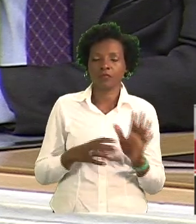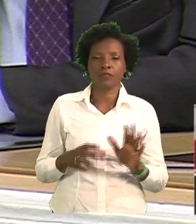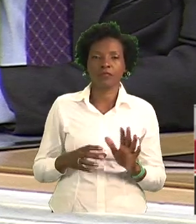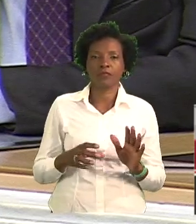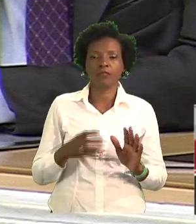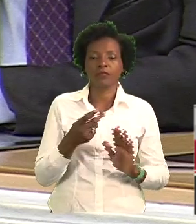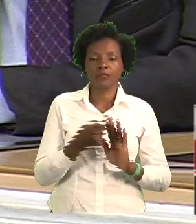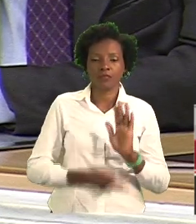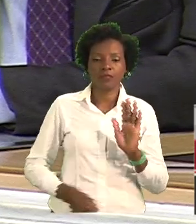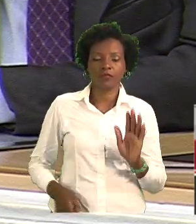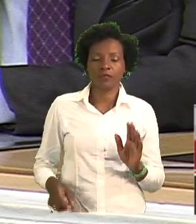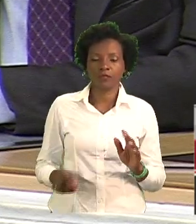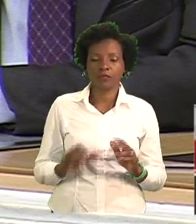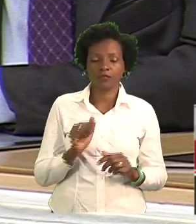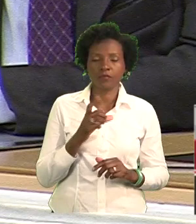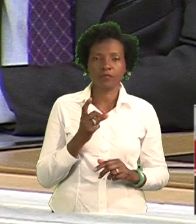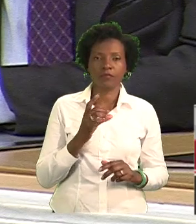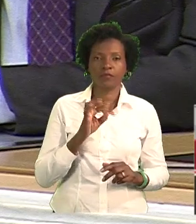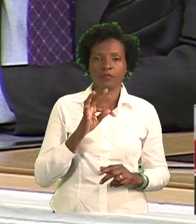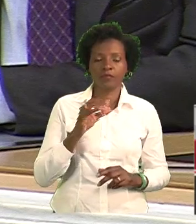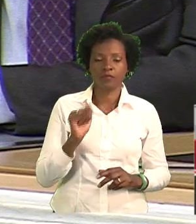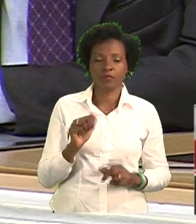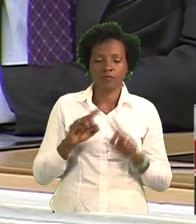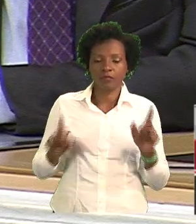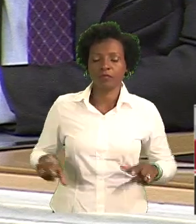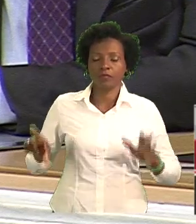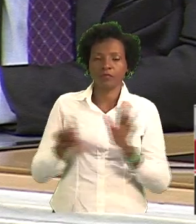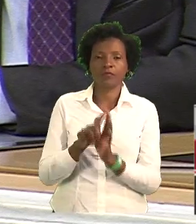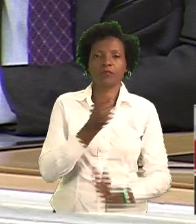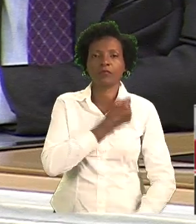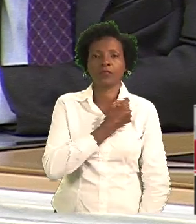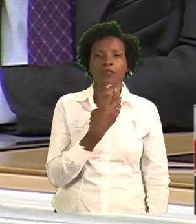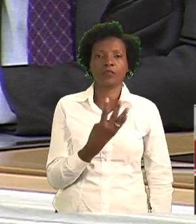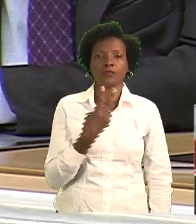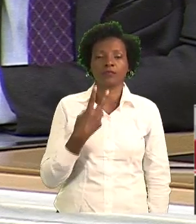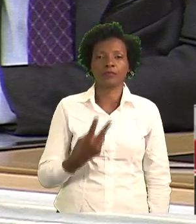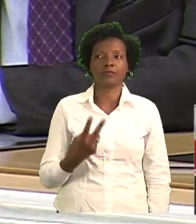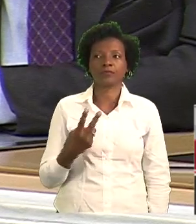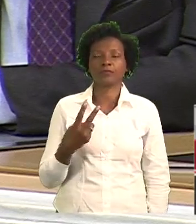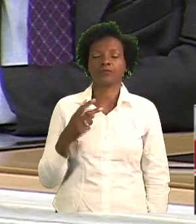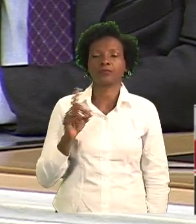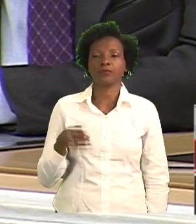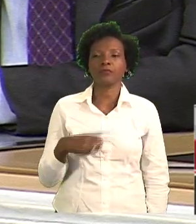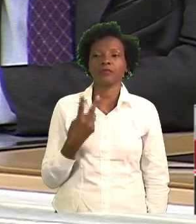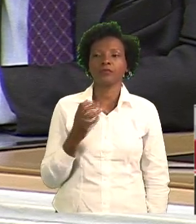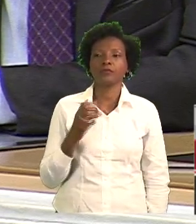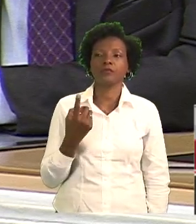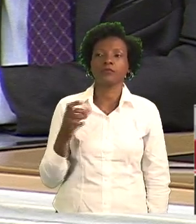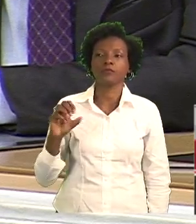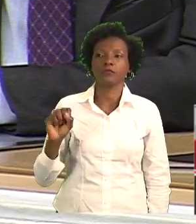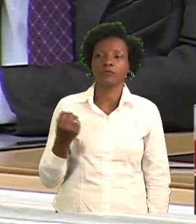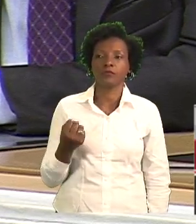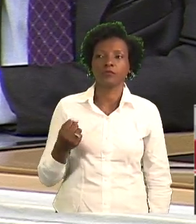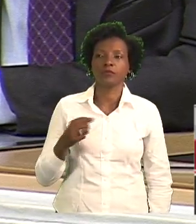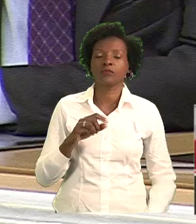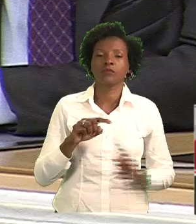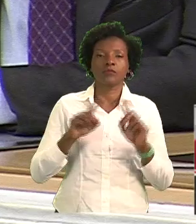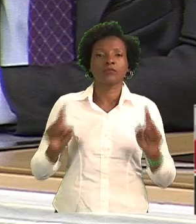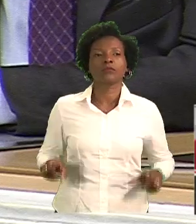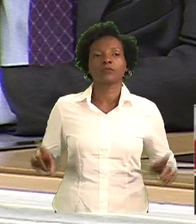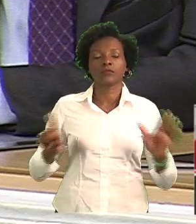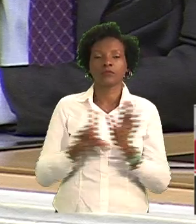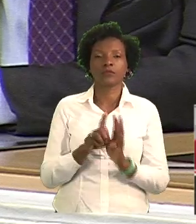seguintes projetos projetos de lei número 42 de 2018 e o projeto de lei número 5